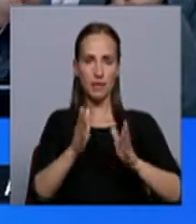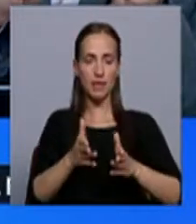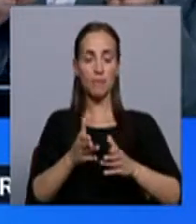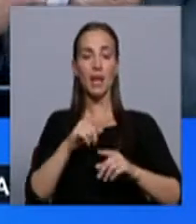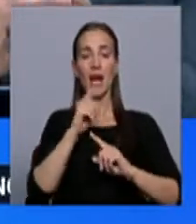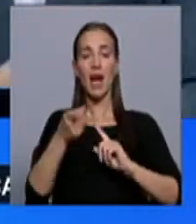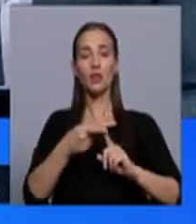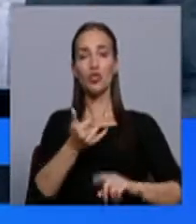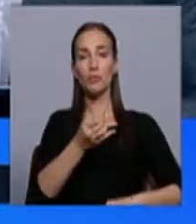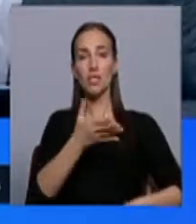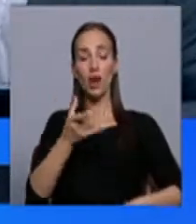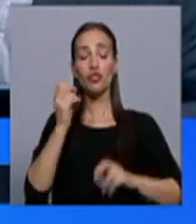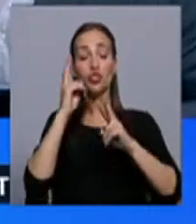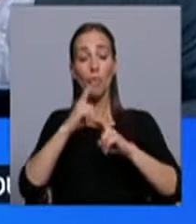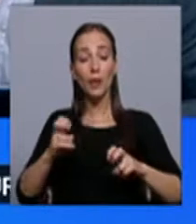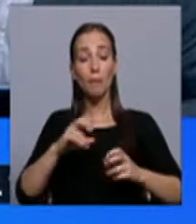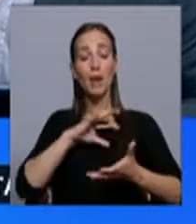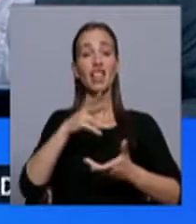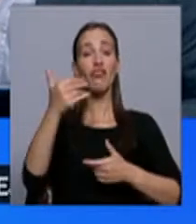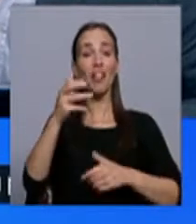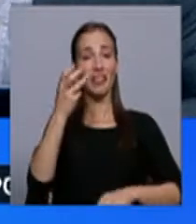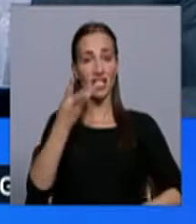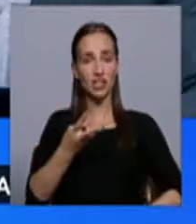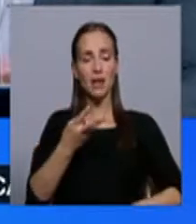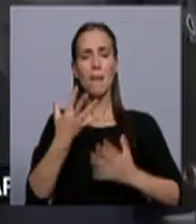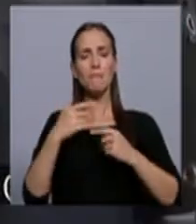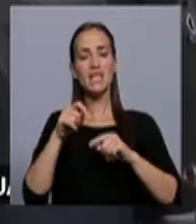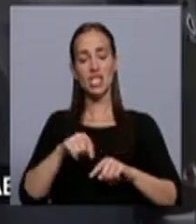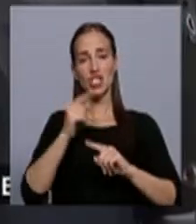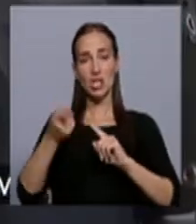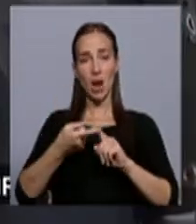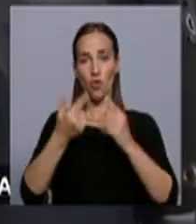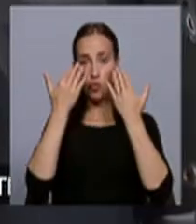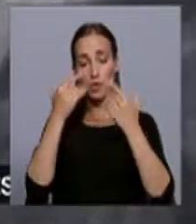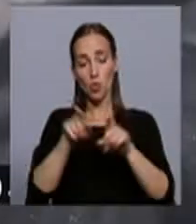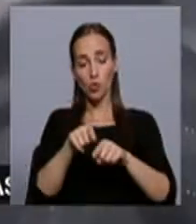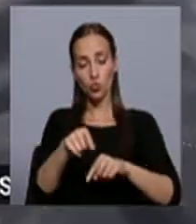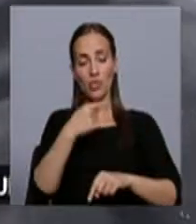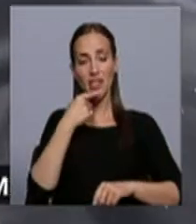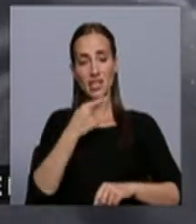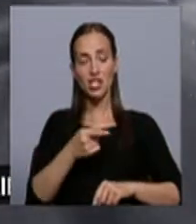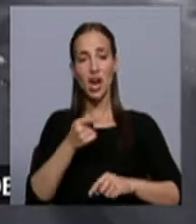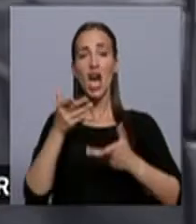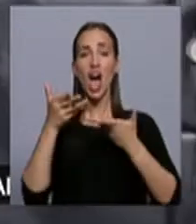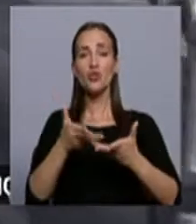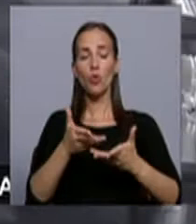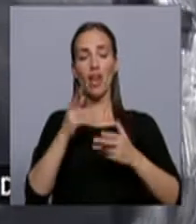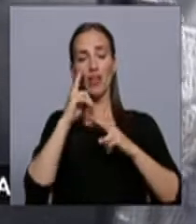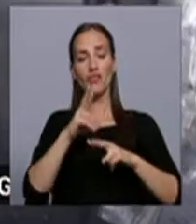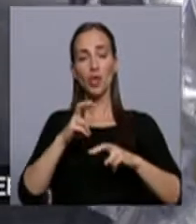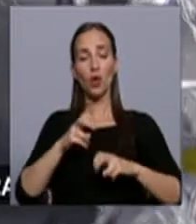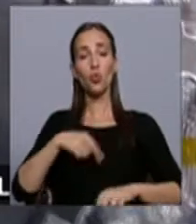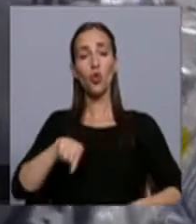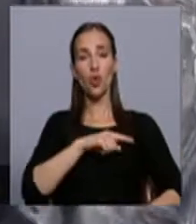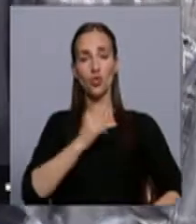que é visível a olho nu, esta estrela. Que coisa maravilhosa. E então, em 2019 foram descobertos 3 exoplanetas, mas